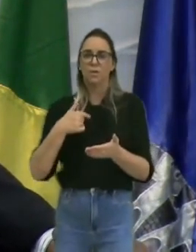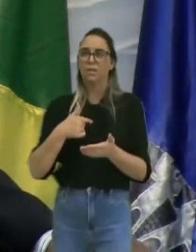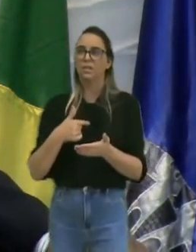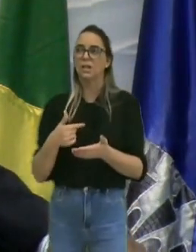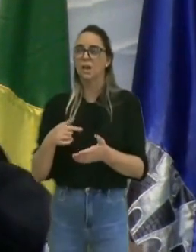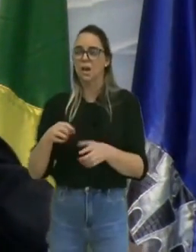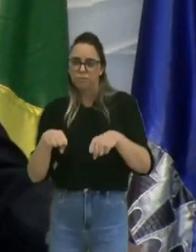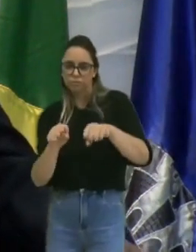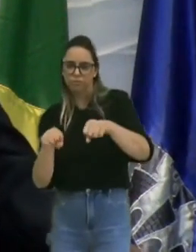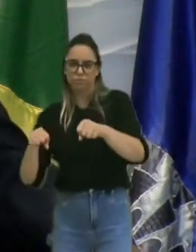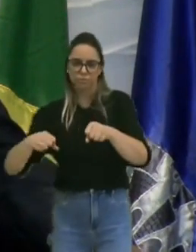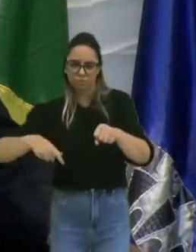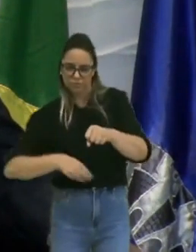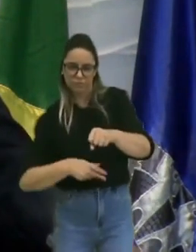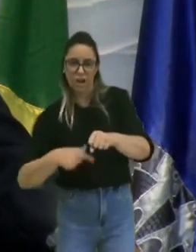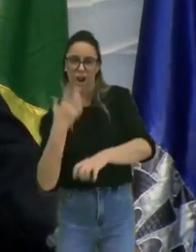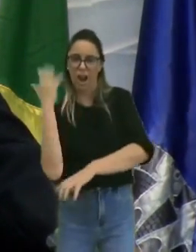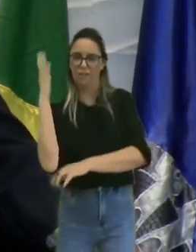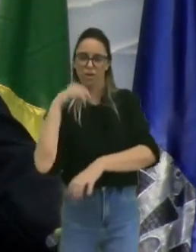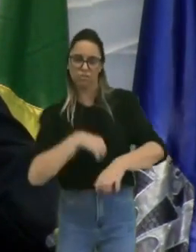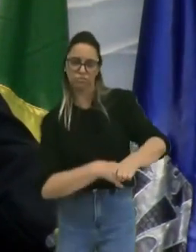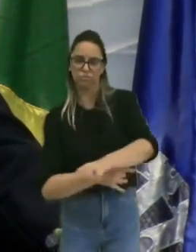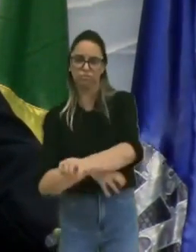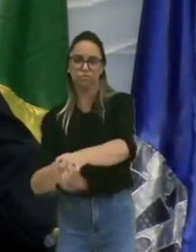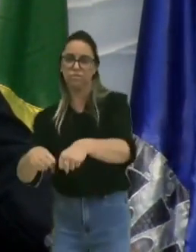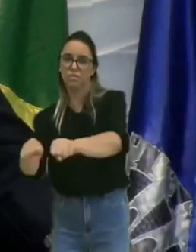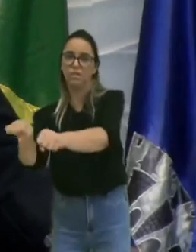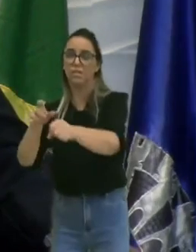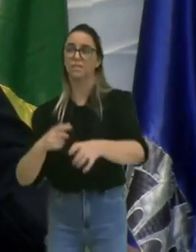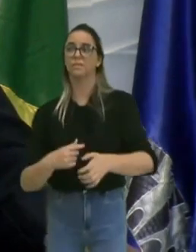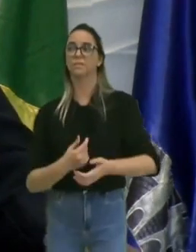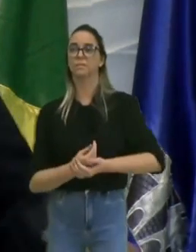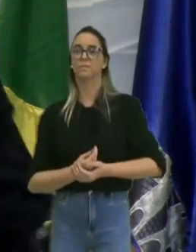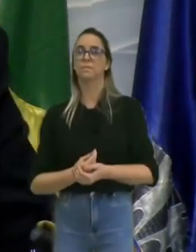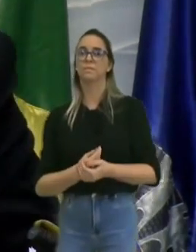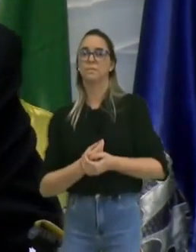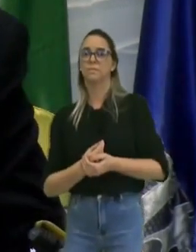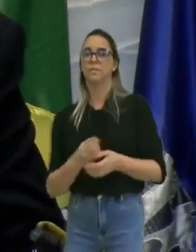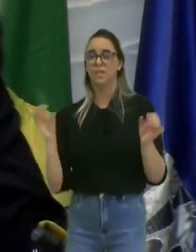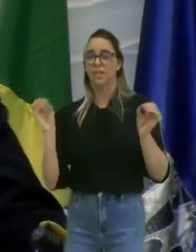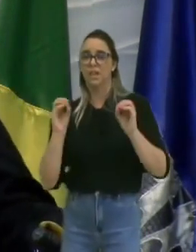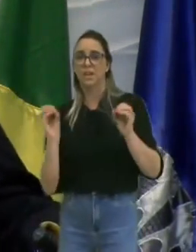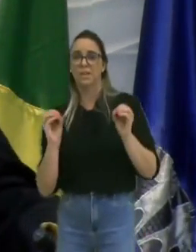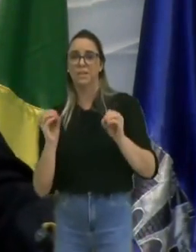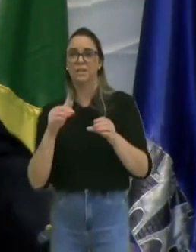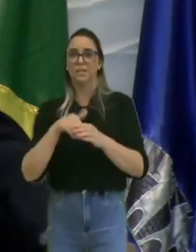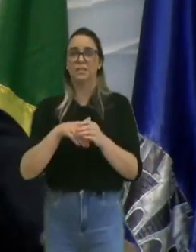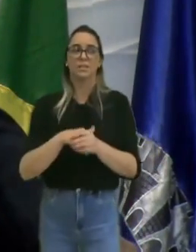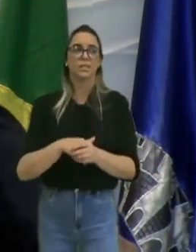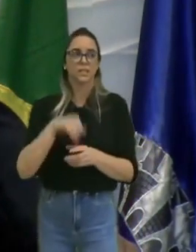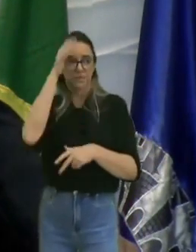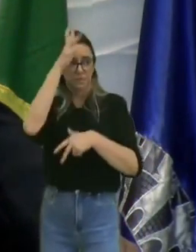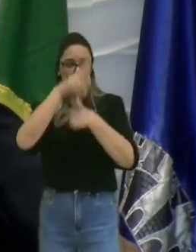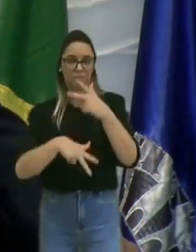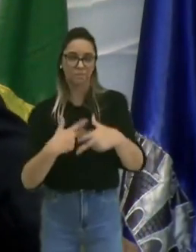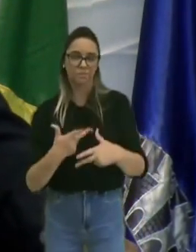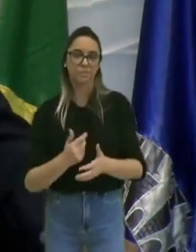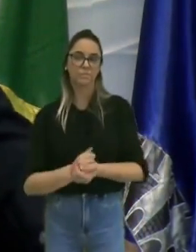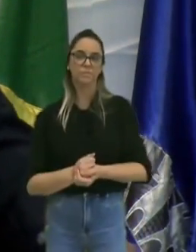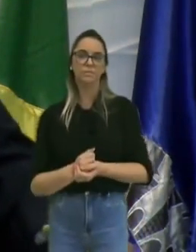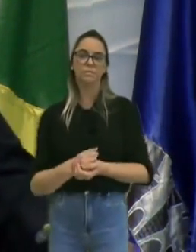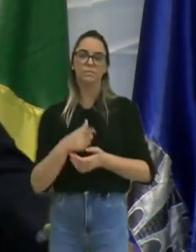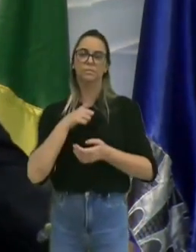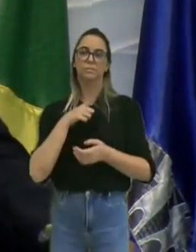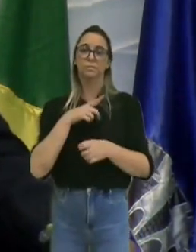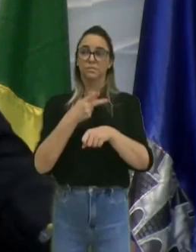moto. Para mostrar aqui que agora o povo mudou. Ninguém volta mais pelo saco de cimento, não. Tem tijolo.